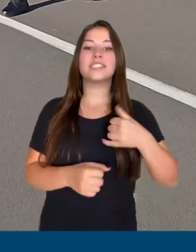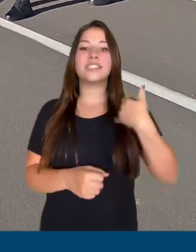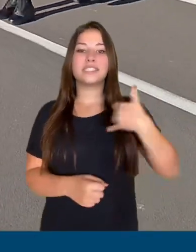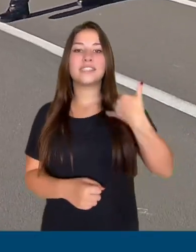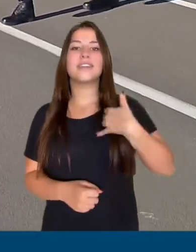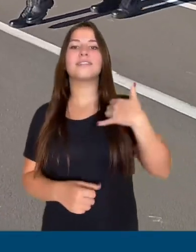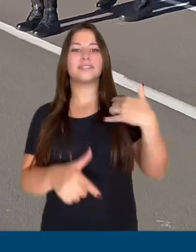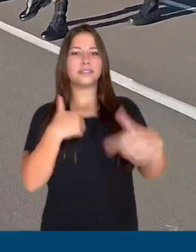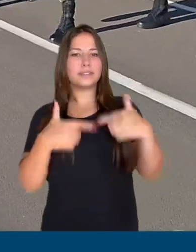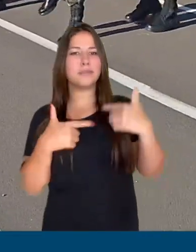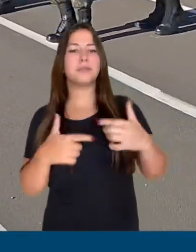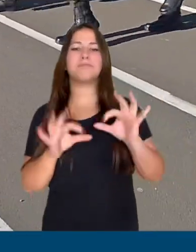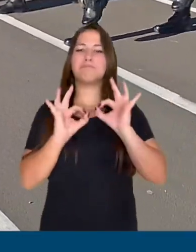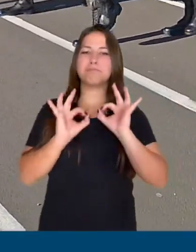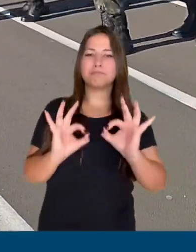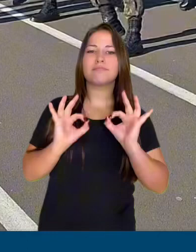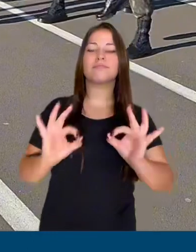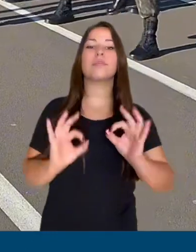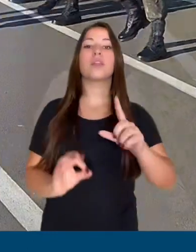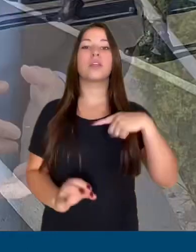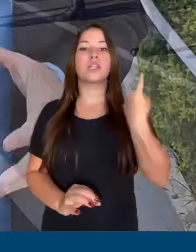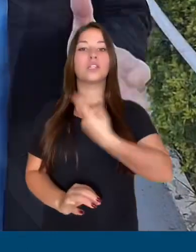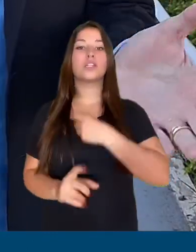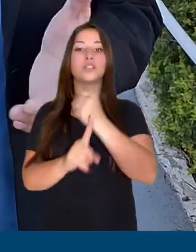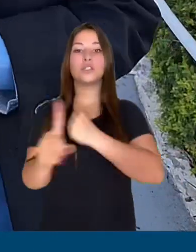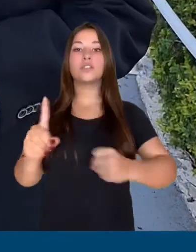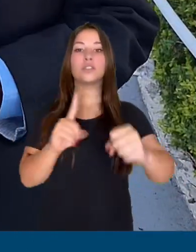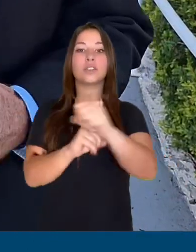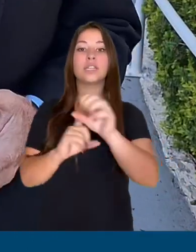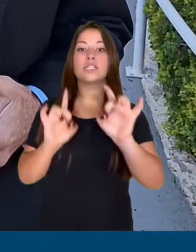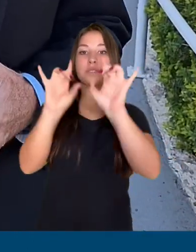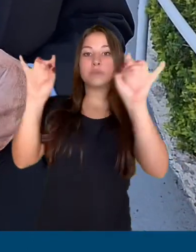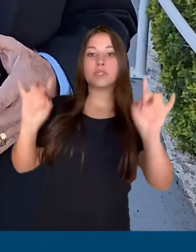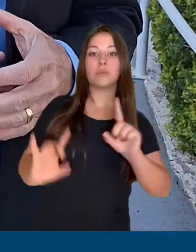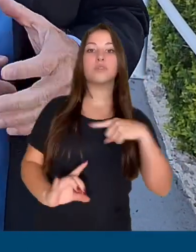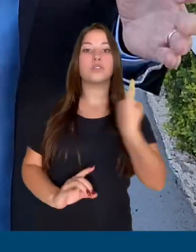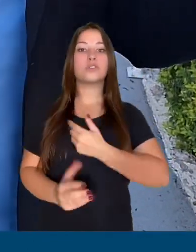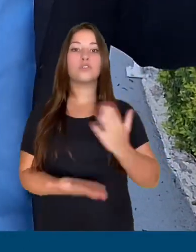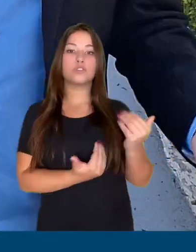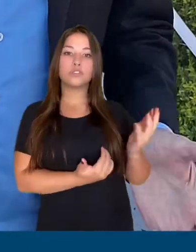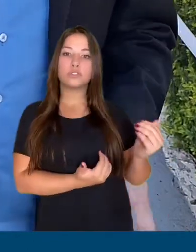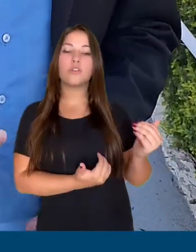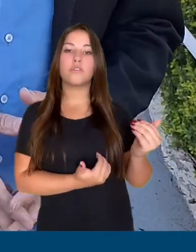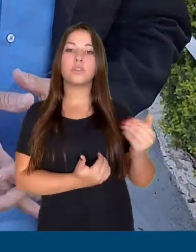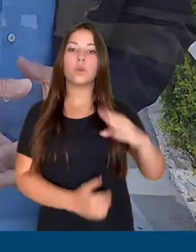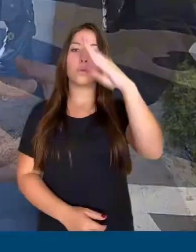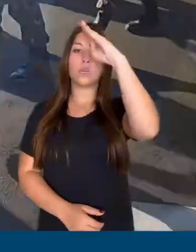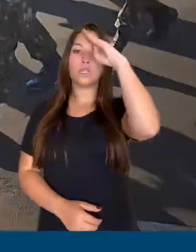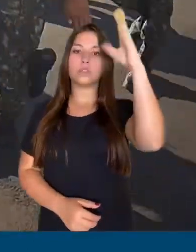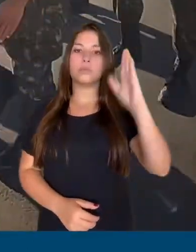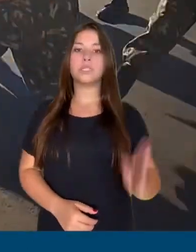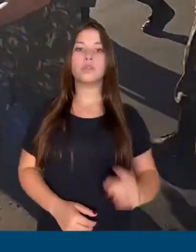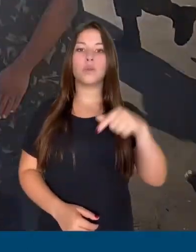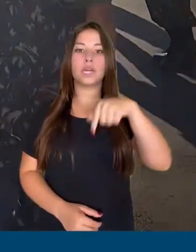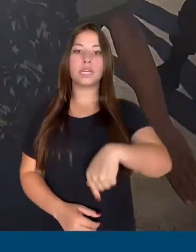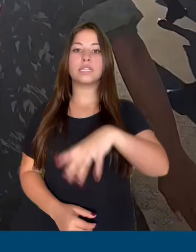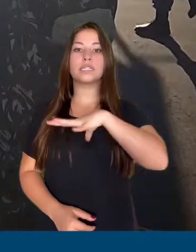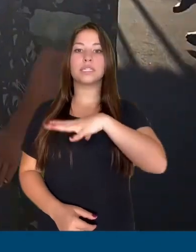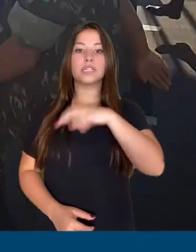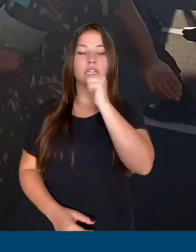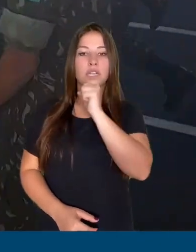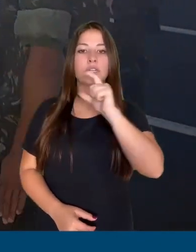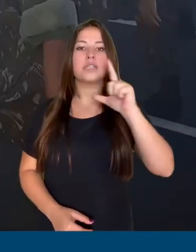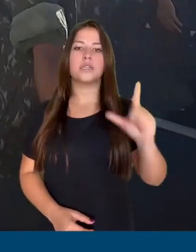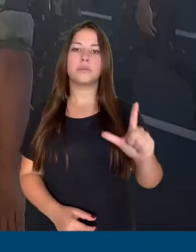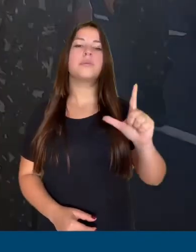de trabalhos bem feitos para a nossa sociedade, em especial para os nossos jovens. É a presença do Exército Brasileiro aqui no município de